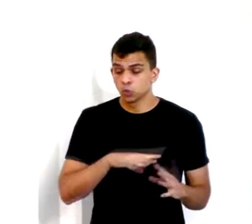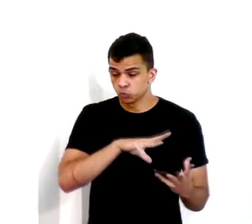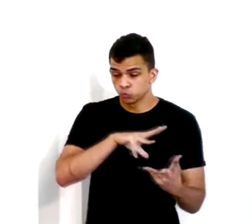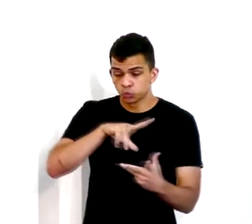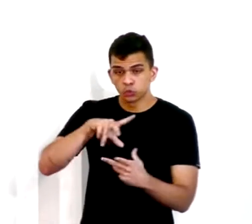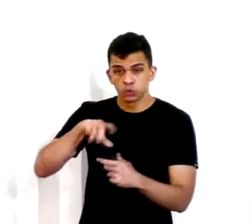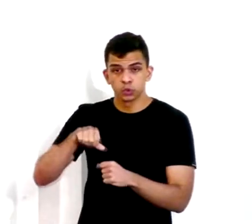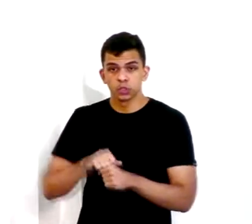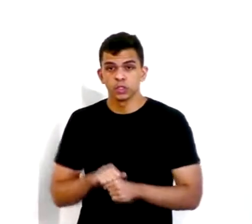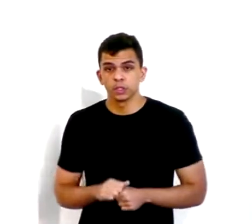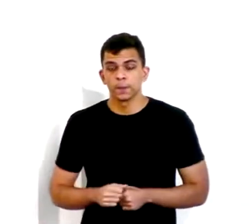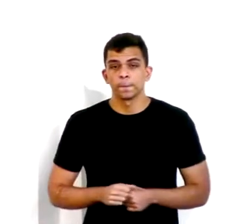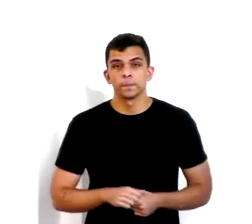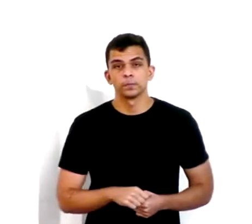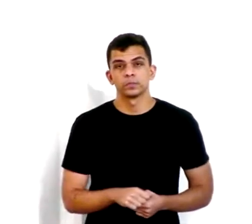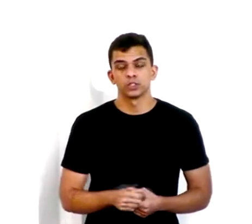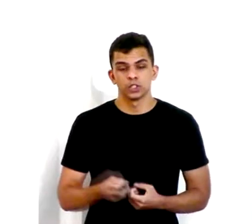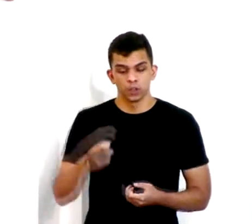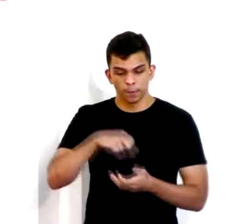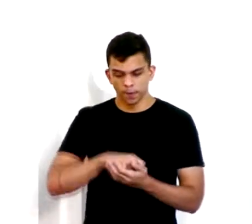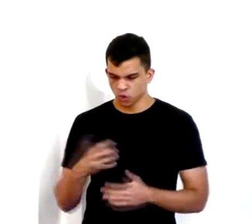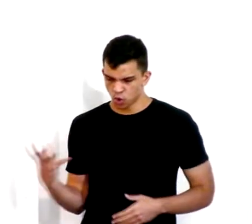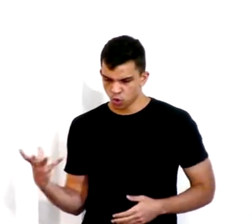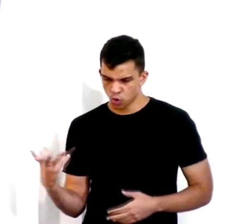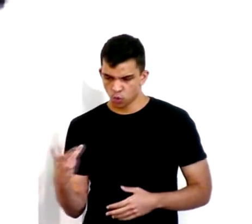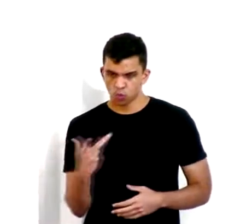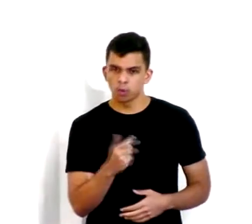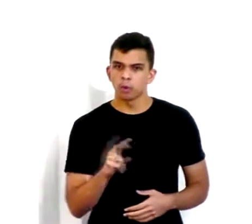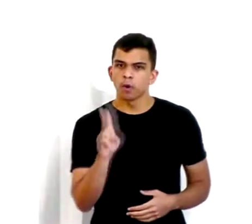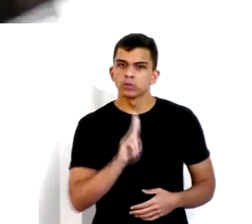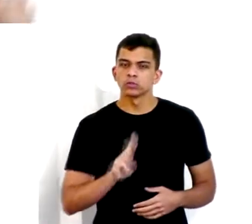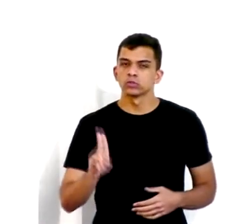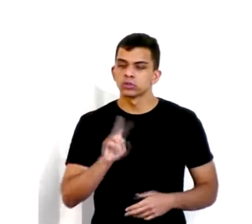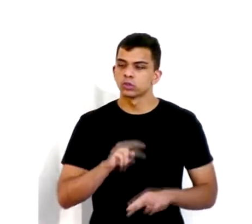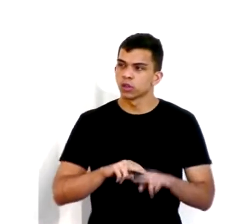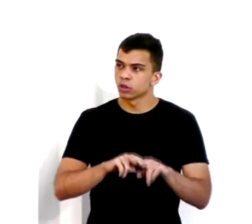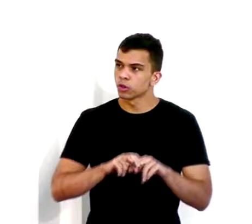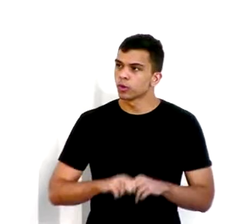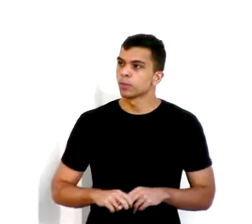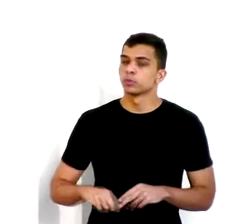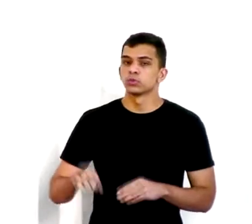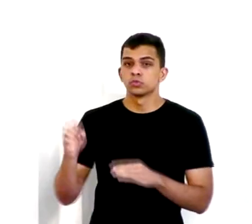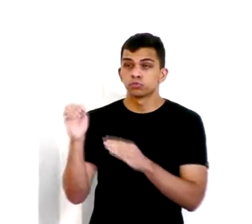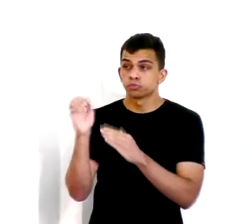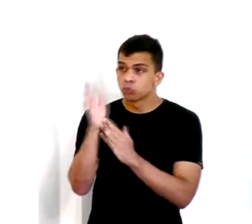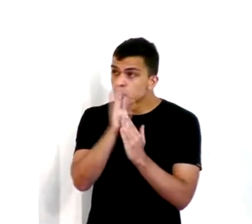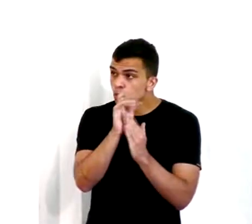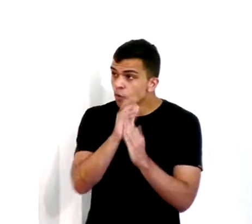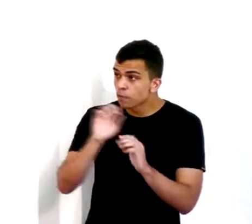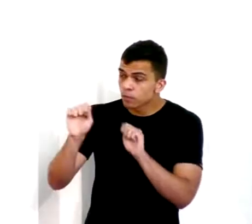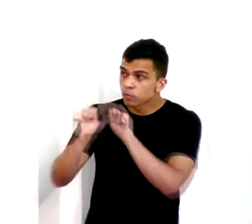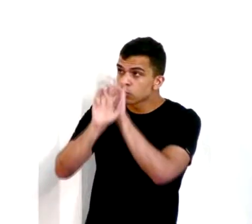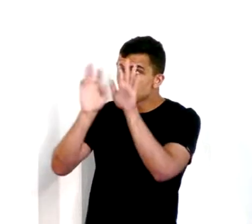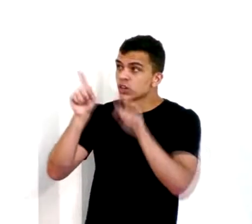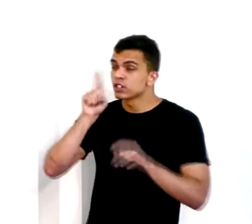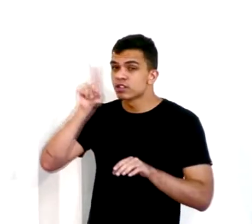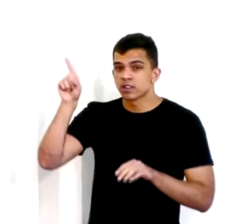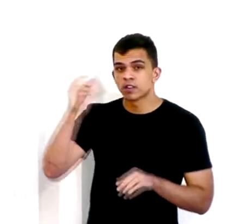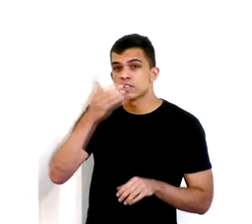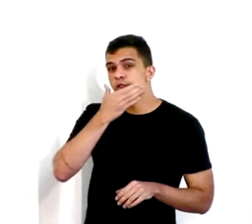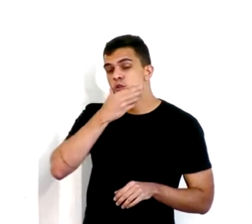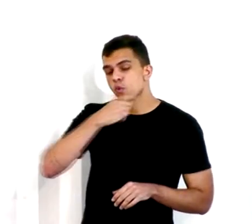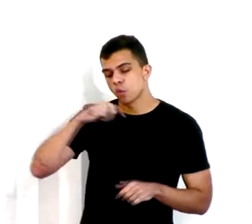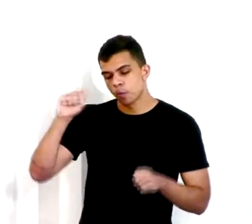nossas habilidades, as múltiplas inteligências, para o louvor da glória do Criador. Mas